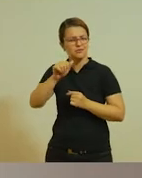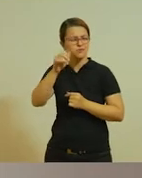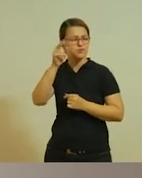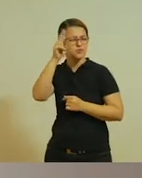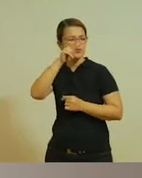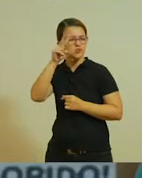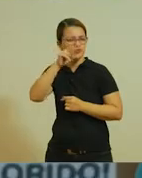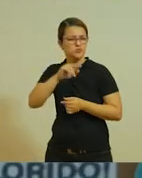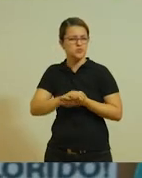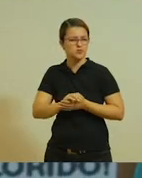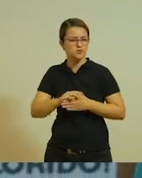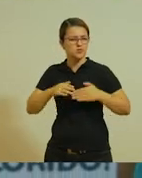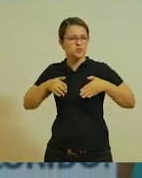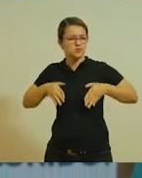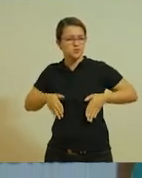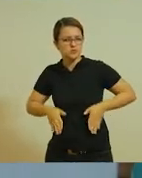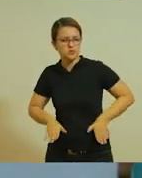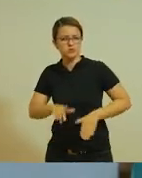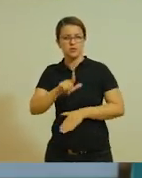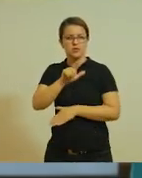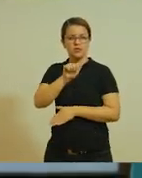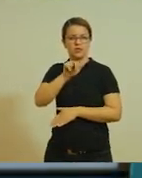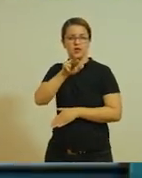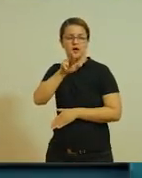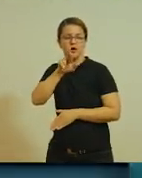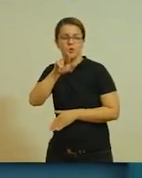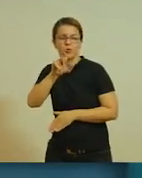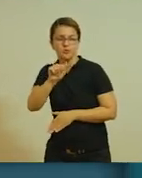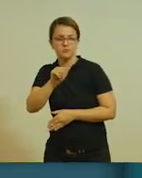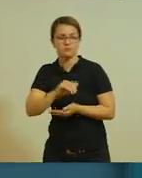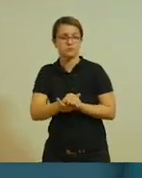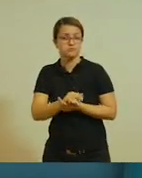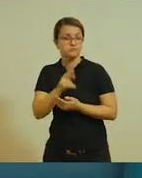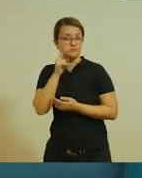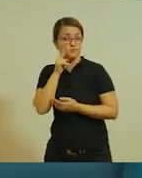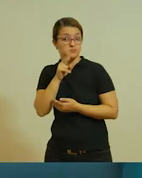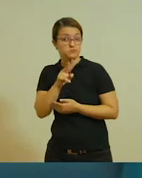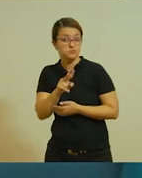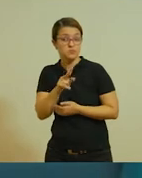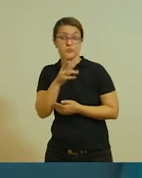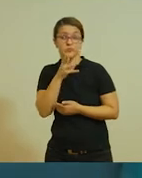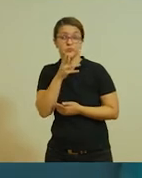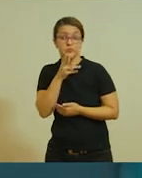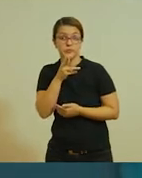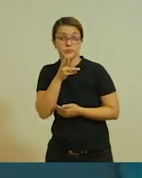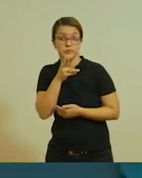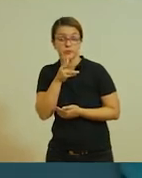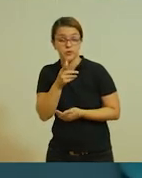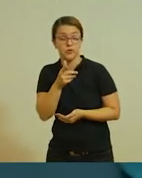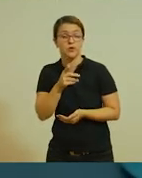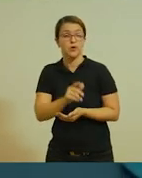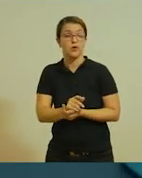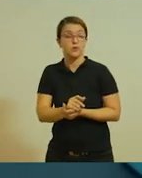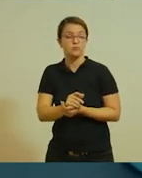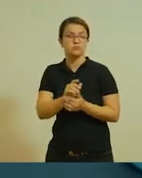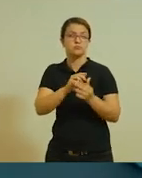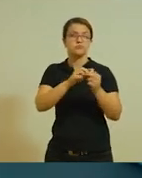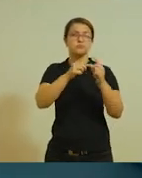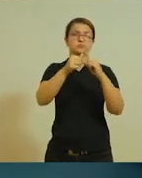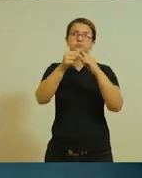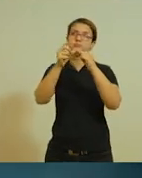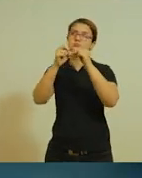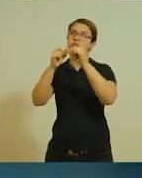de lenda. O vestido de Laura, vamos ver agora, sem mais demora.